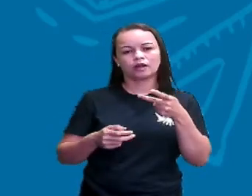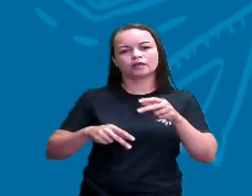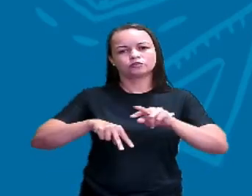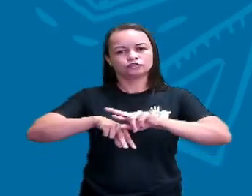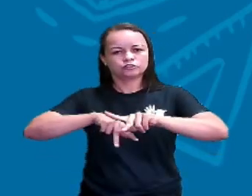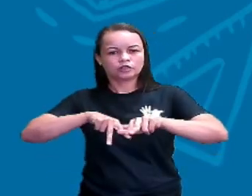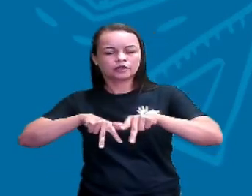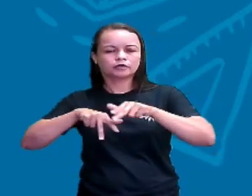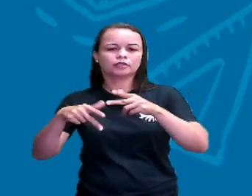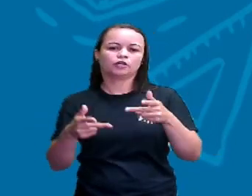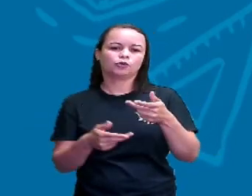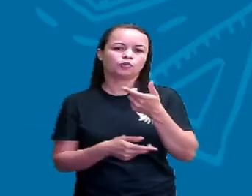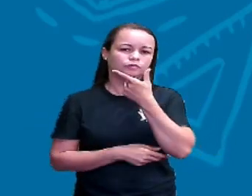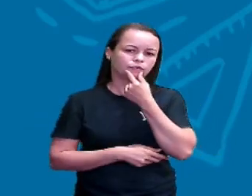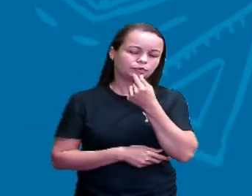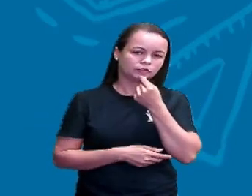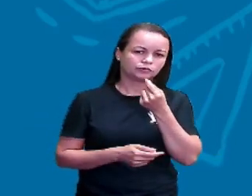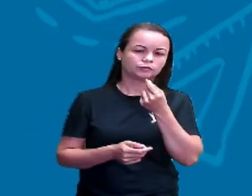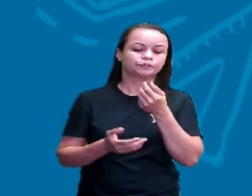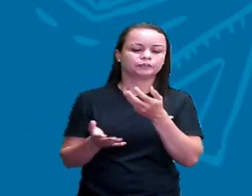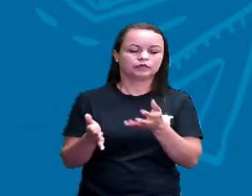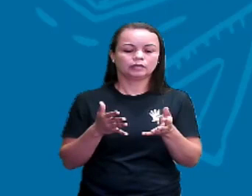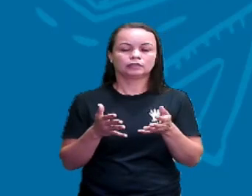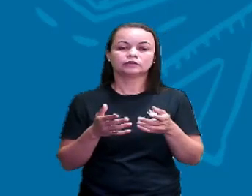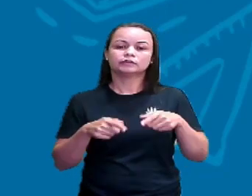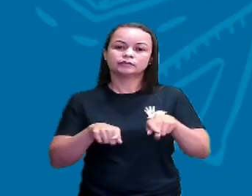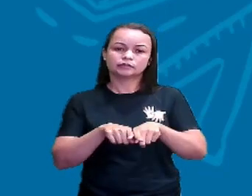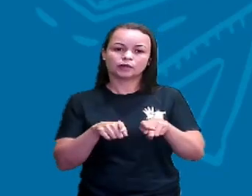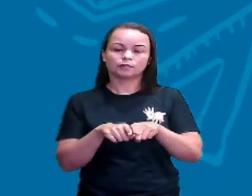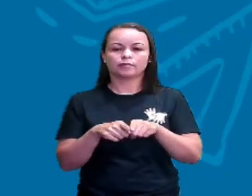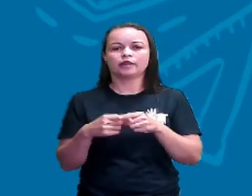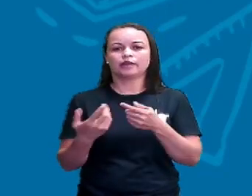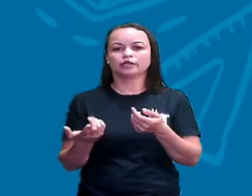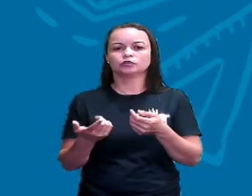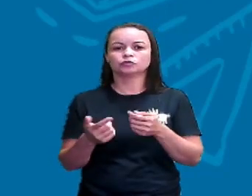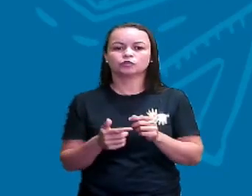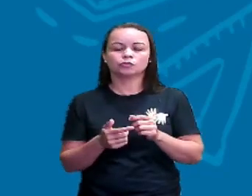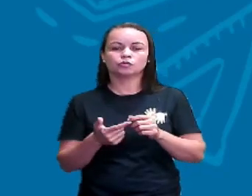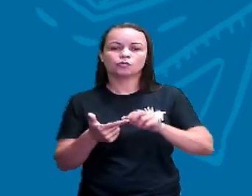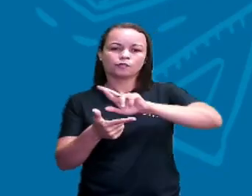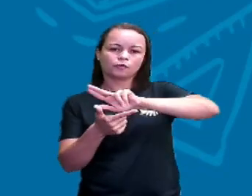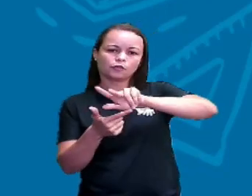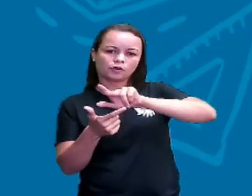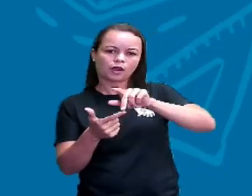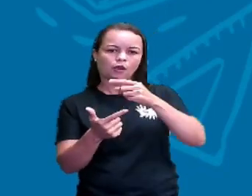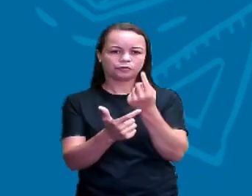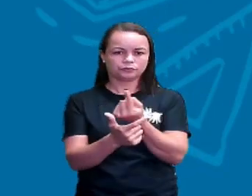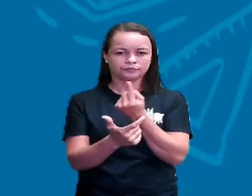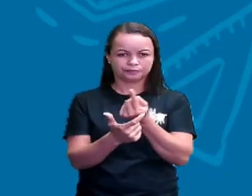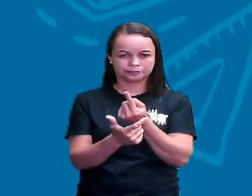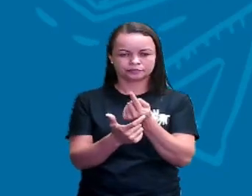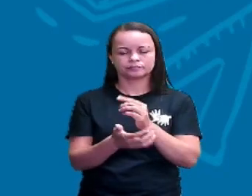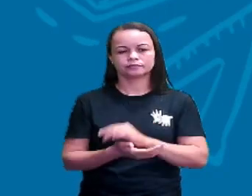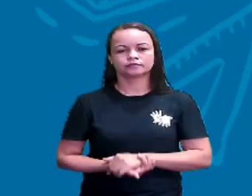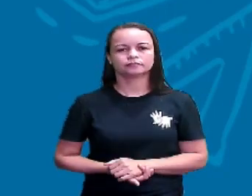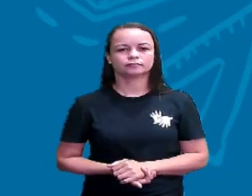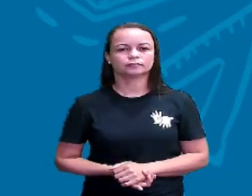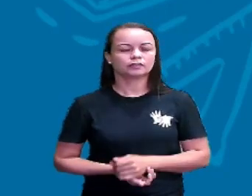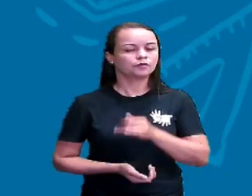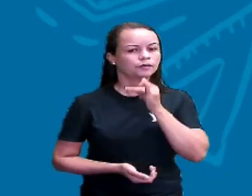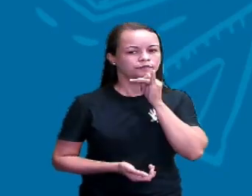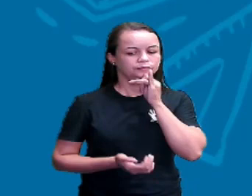masculino, eu uso no masculino. A mesma coisa para o singular e para o plural. Vamos ver alguns